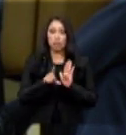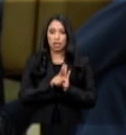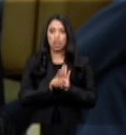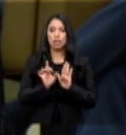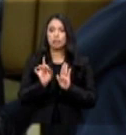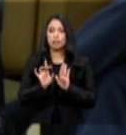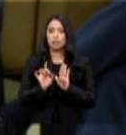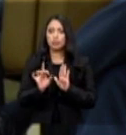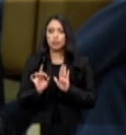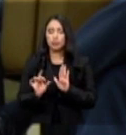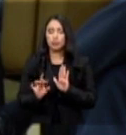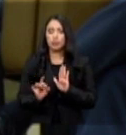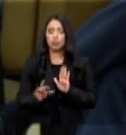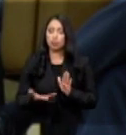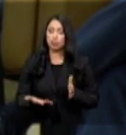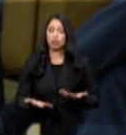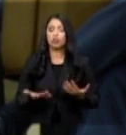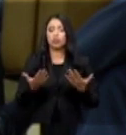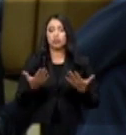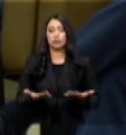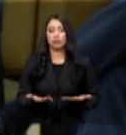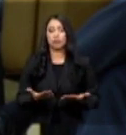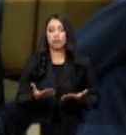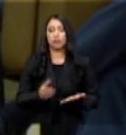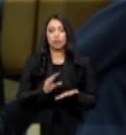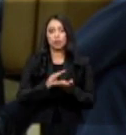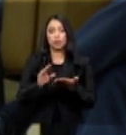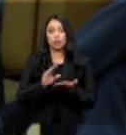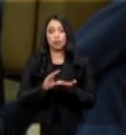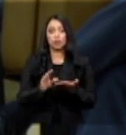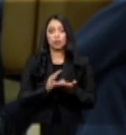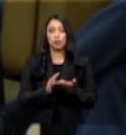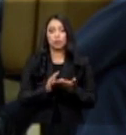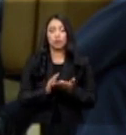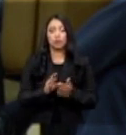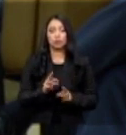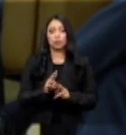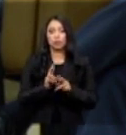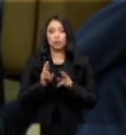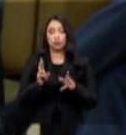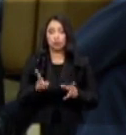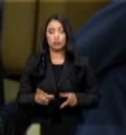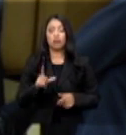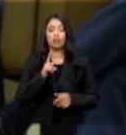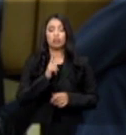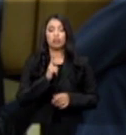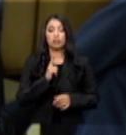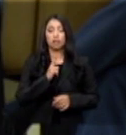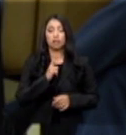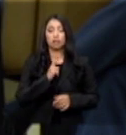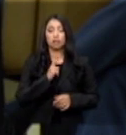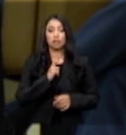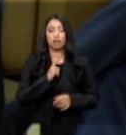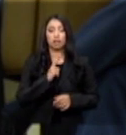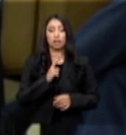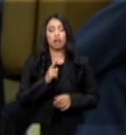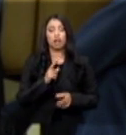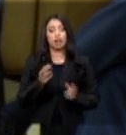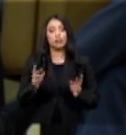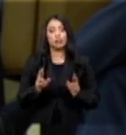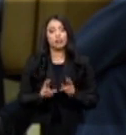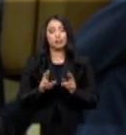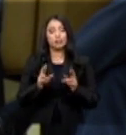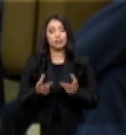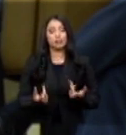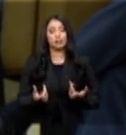específica e razoáveis. E o investimento cruzado aqui previsto é fruto da contrapartida dessa